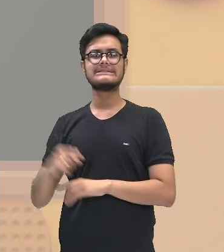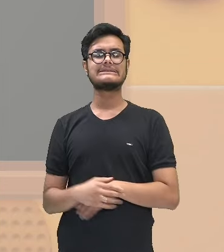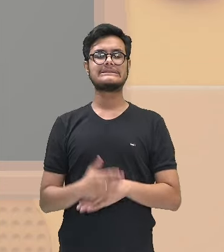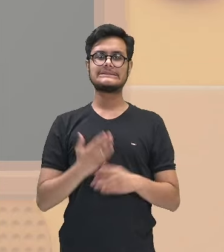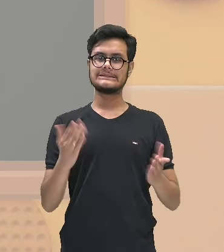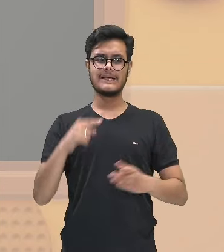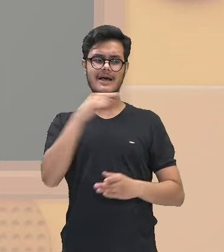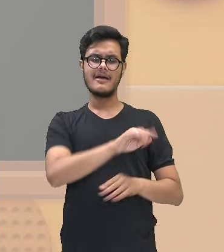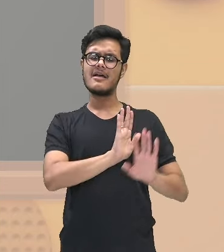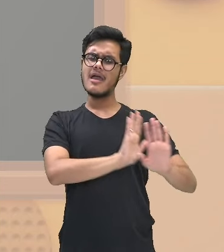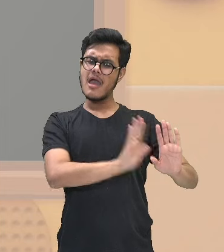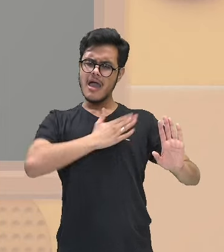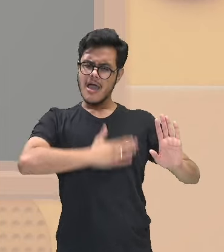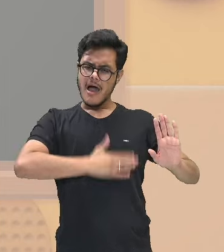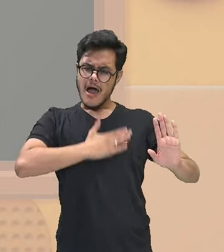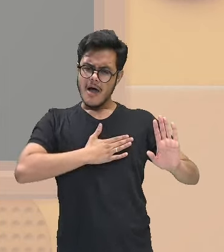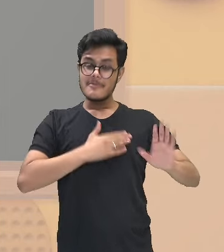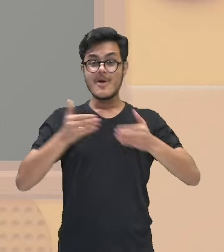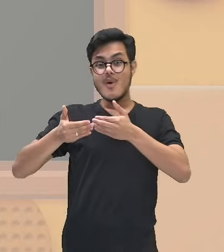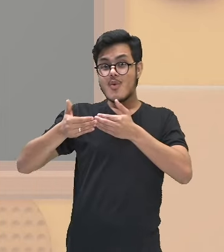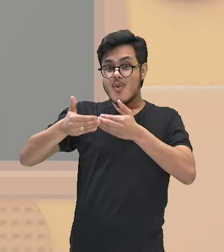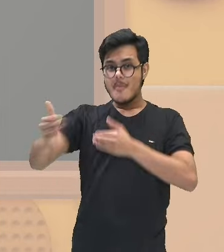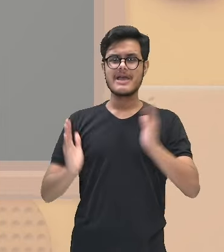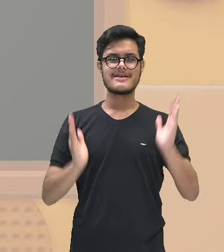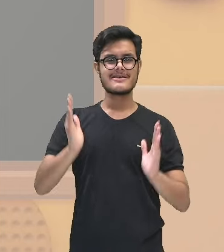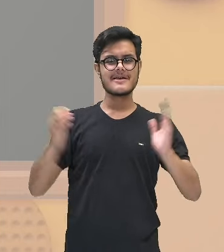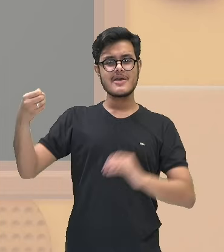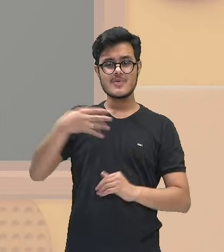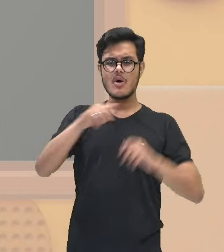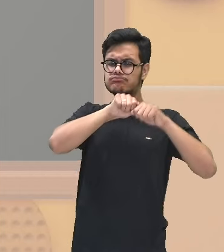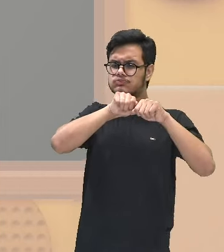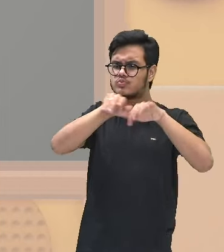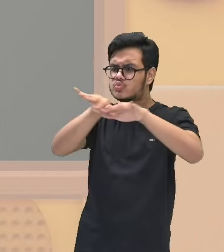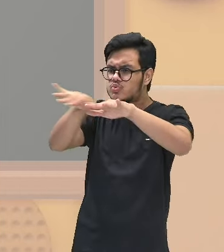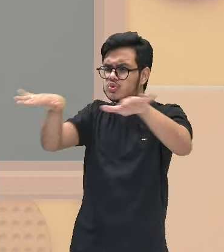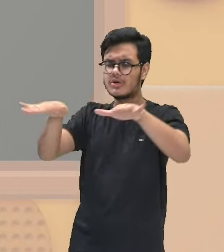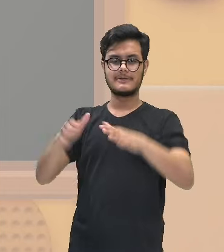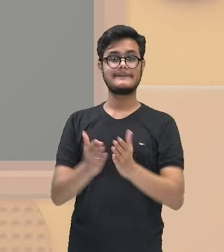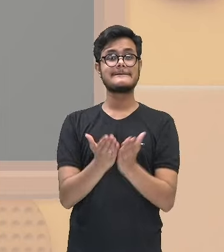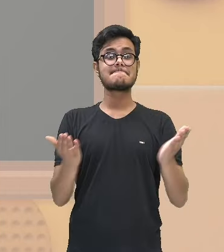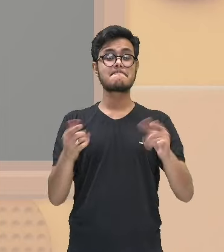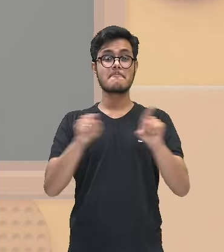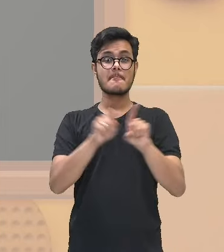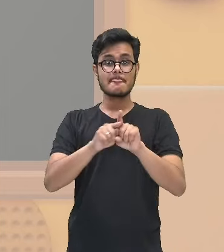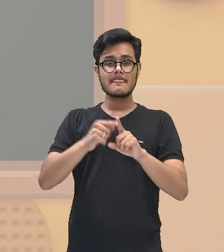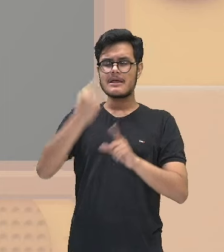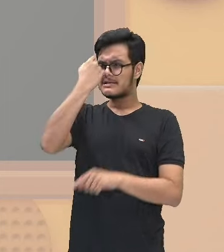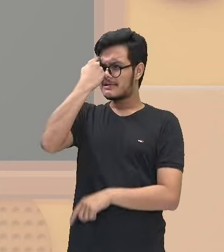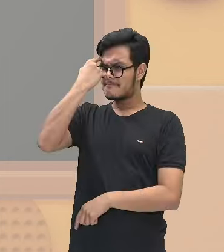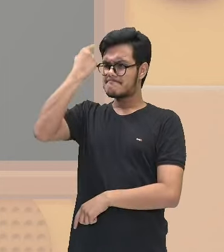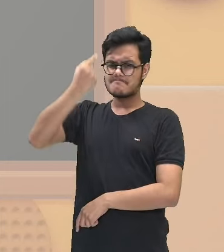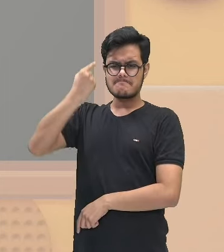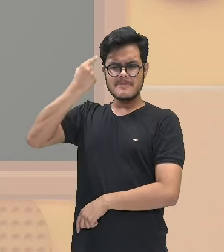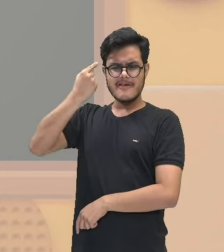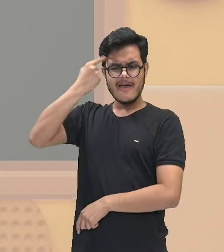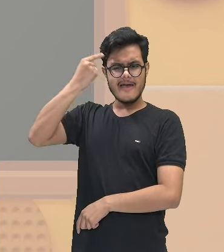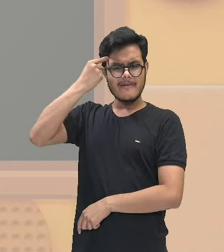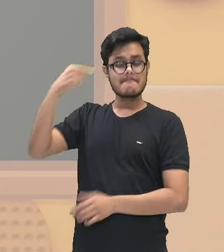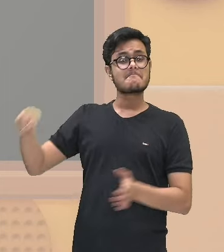eles não eram difundidos, ok? Outra situação era o renascer da racionalidade do humanismo